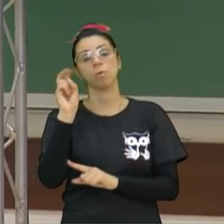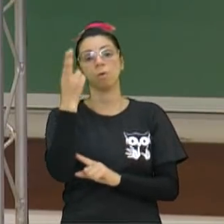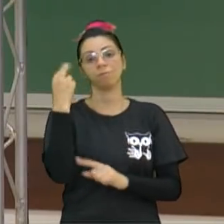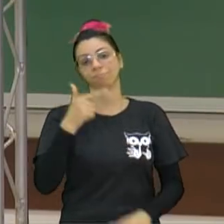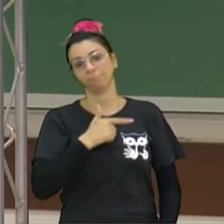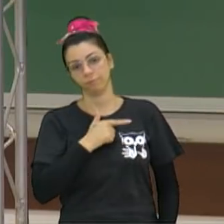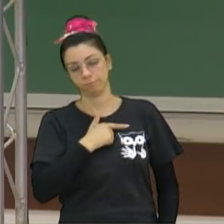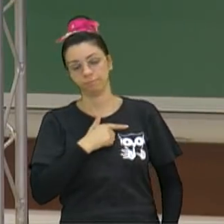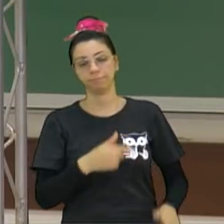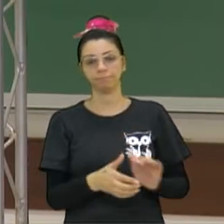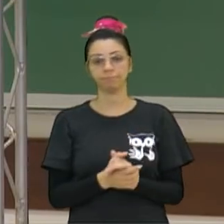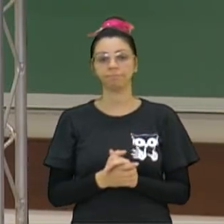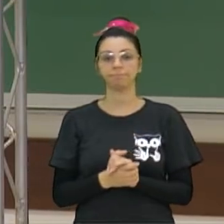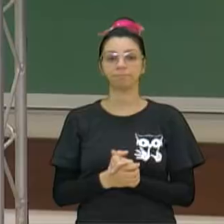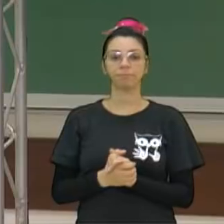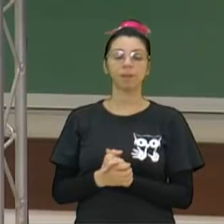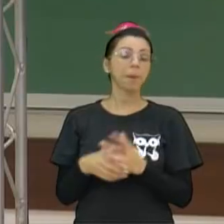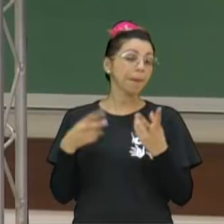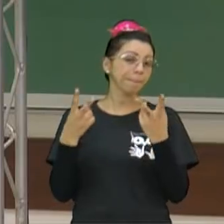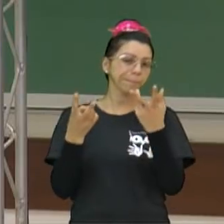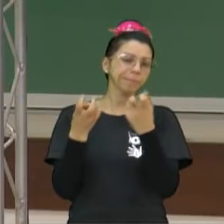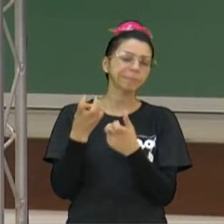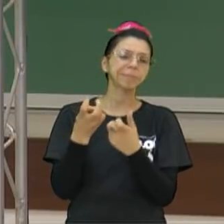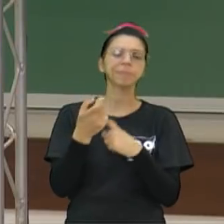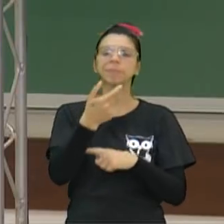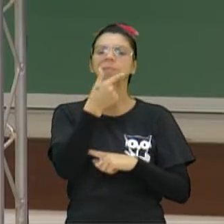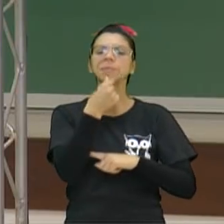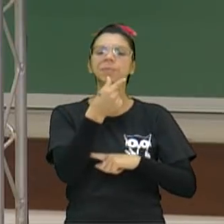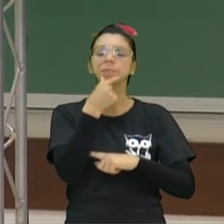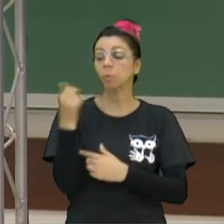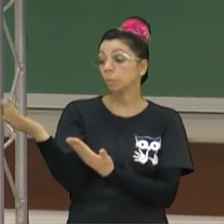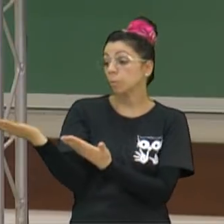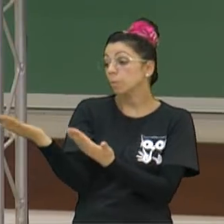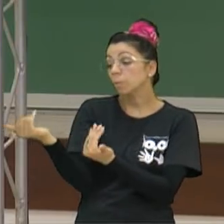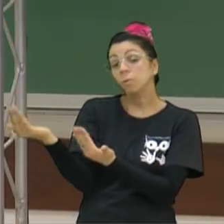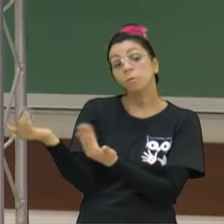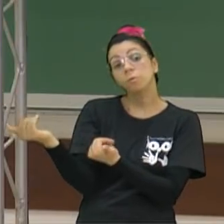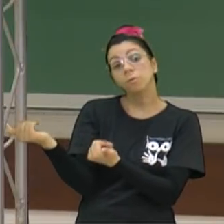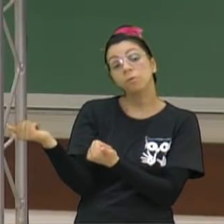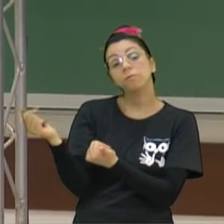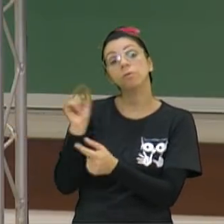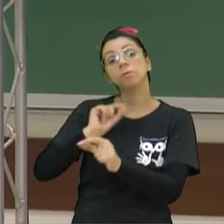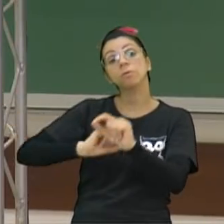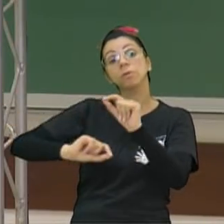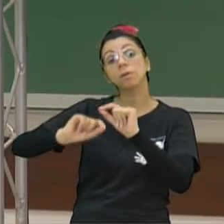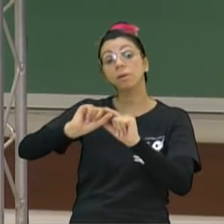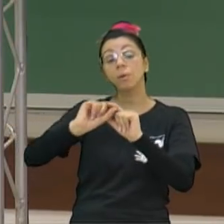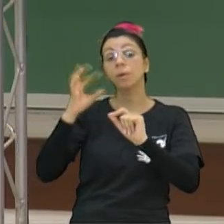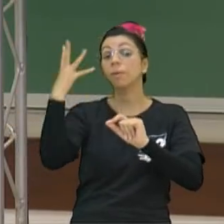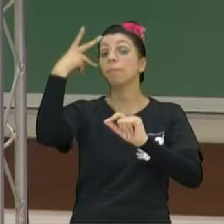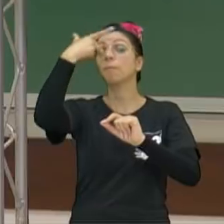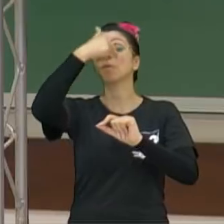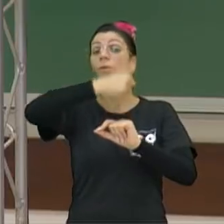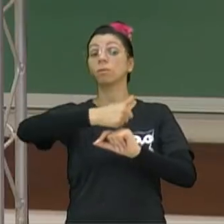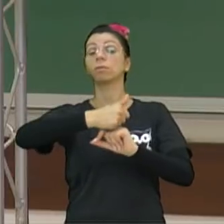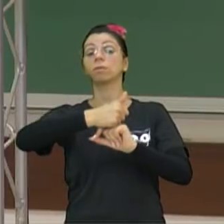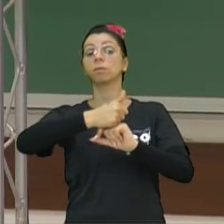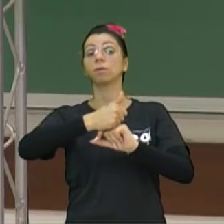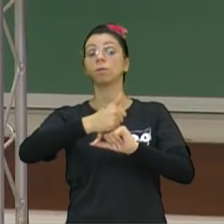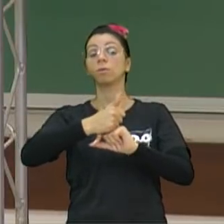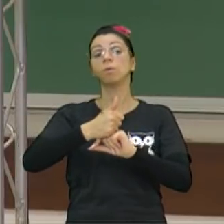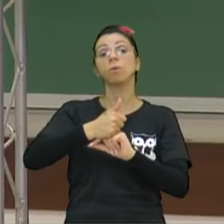homens, os jovens, eles tinham essa intenção de considerar belo aquele que poderia